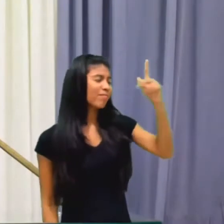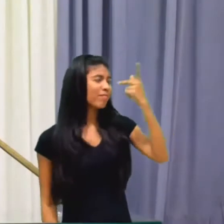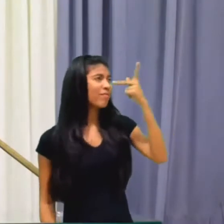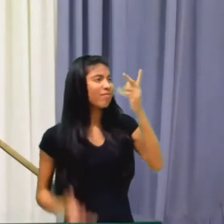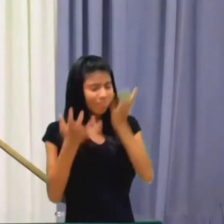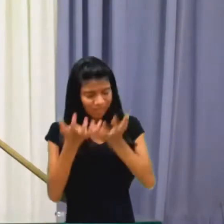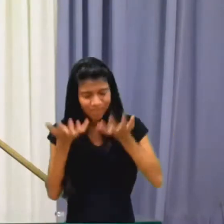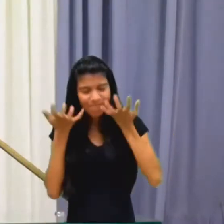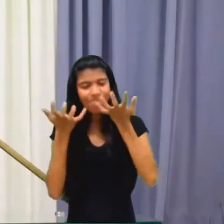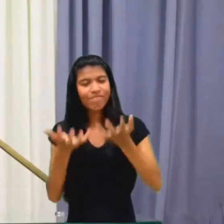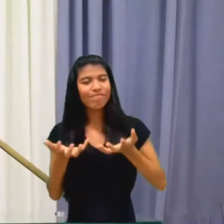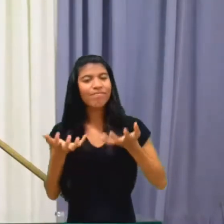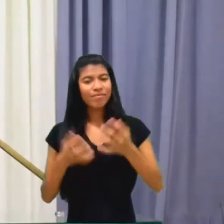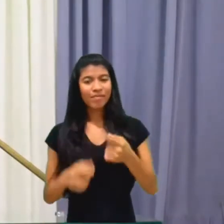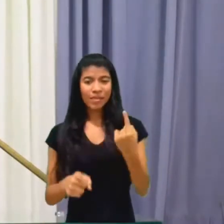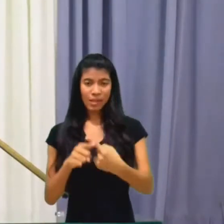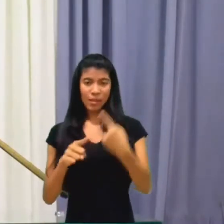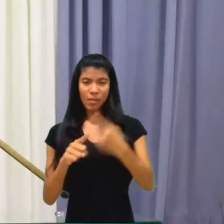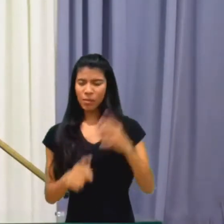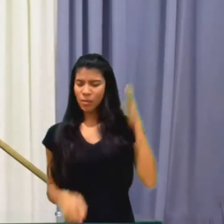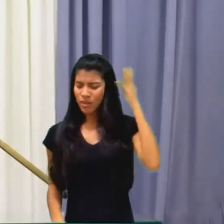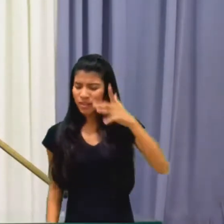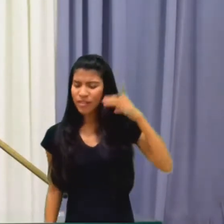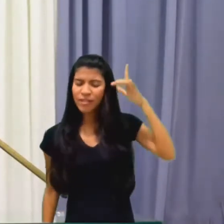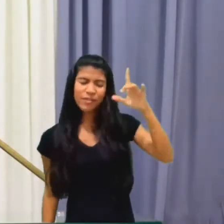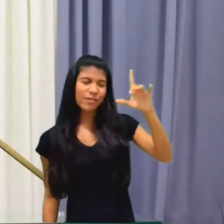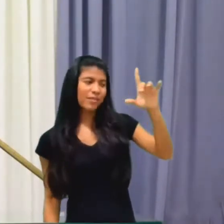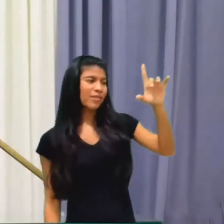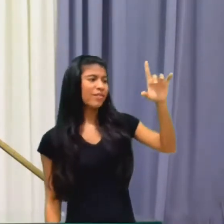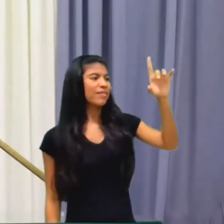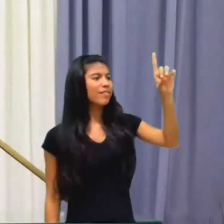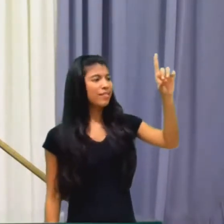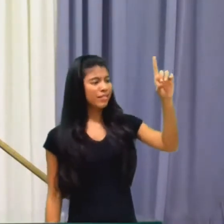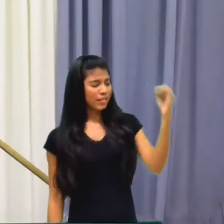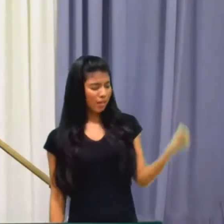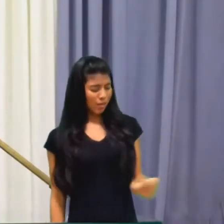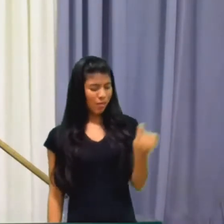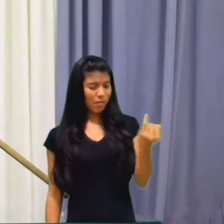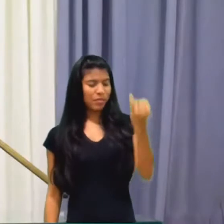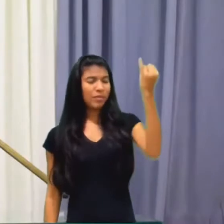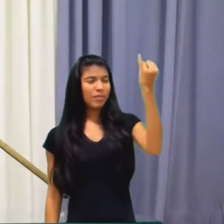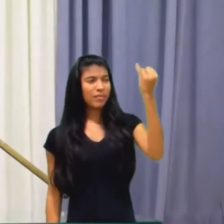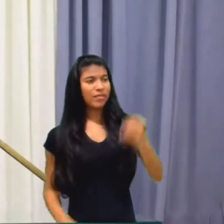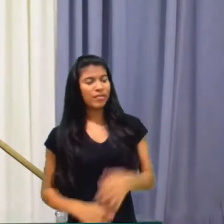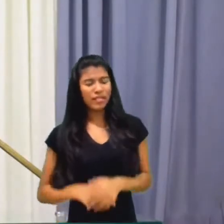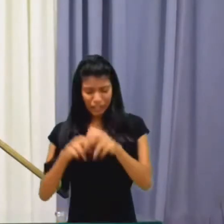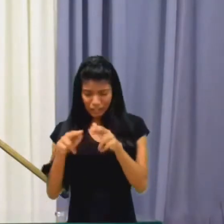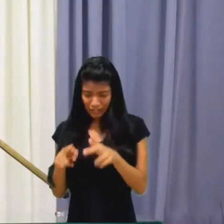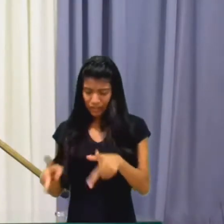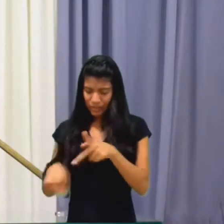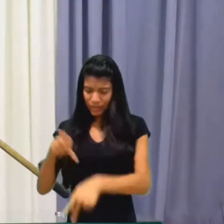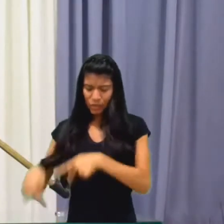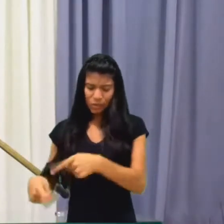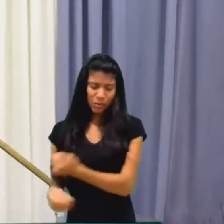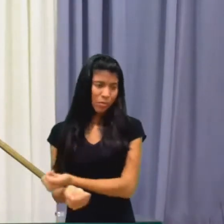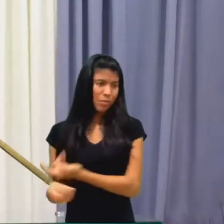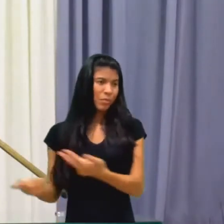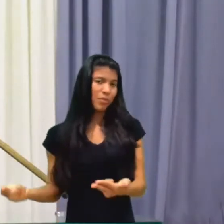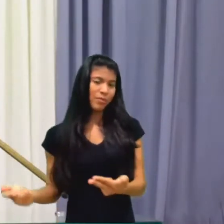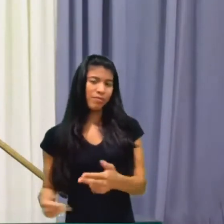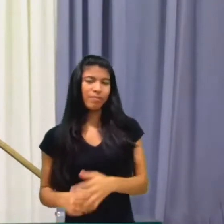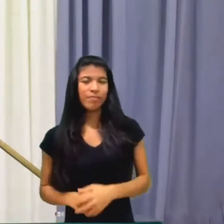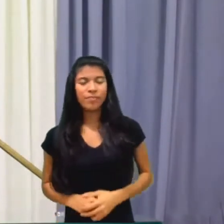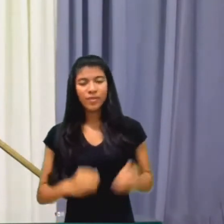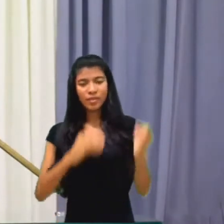queremos, porque é a sua presença que nos faz diferente dos demais povos. Louvado seja o Senhor.